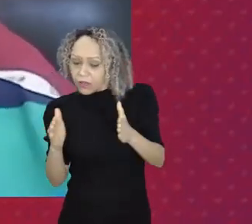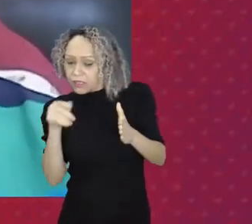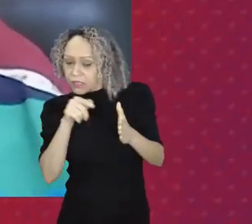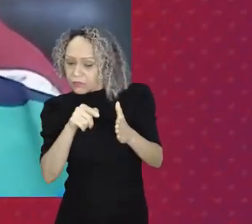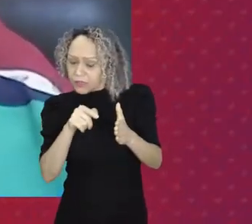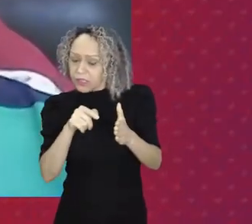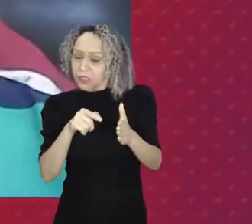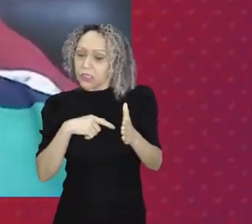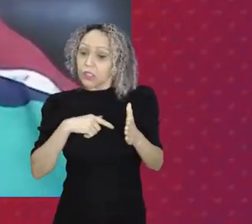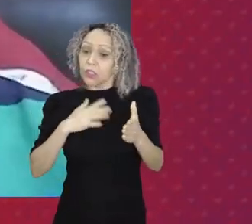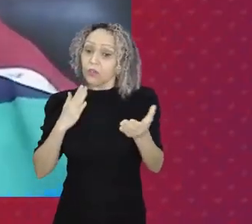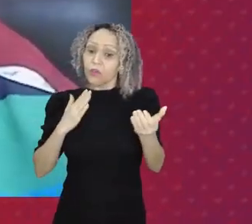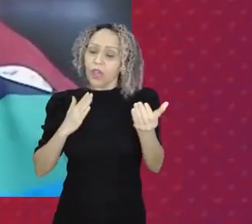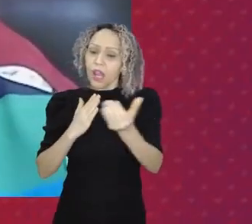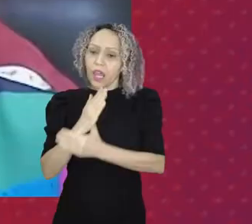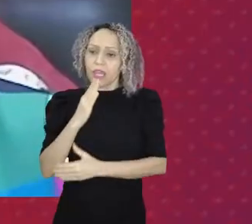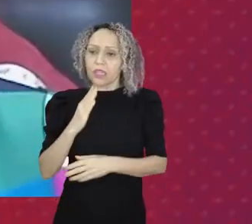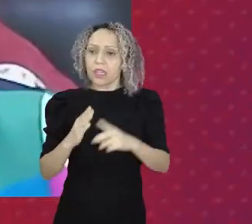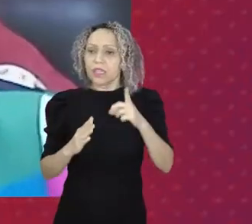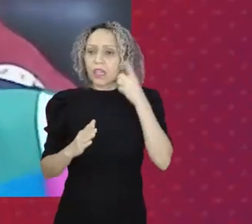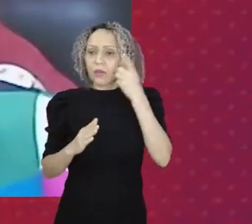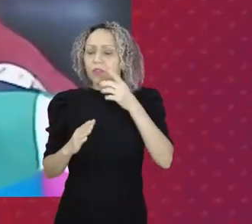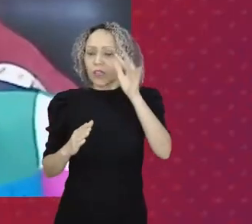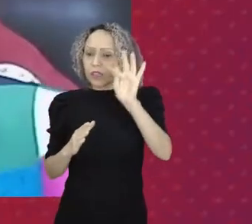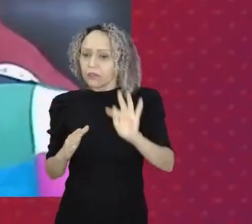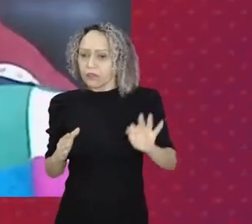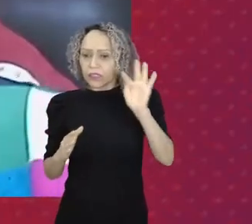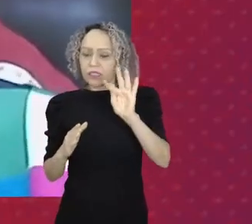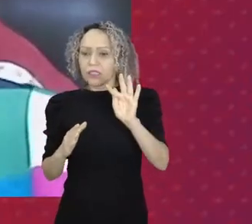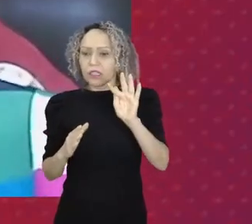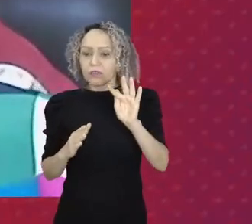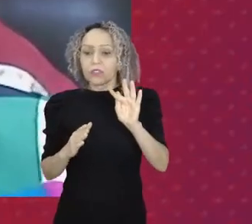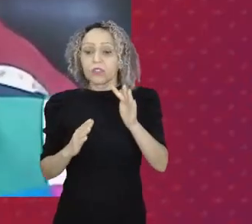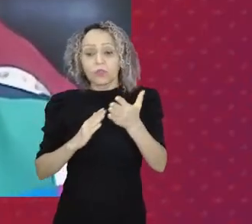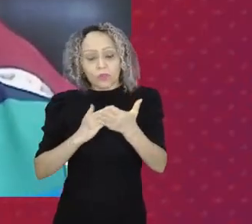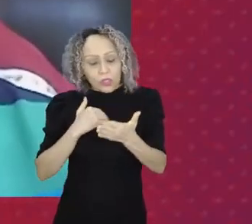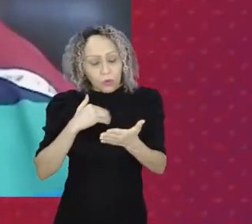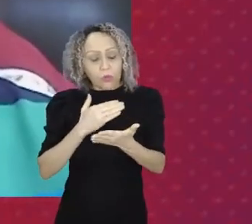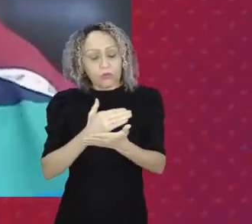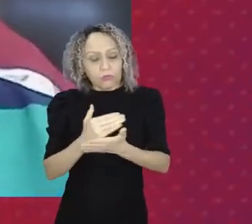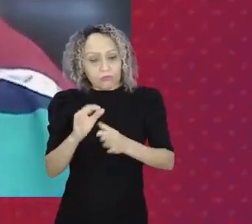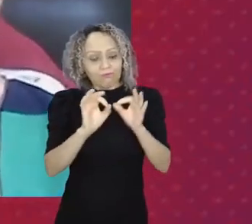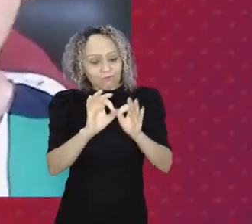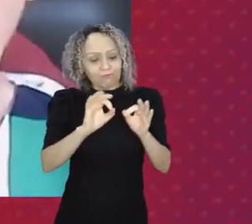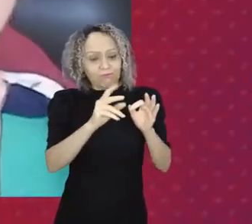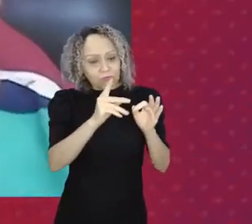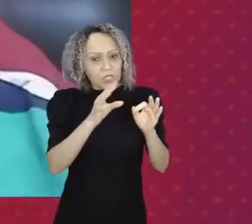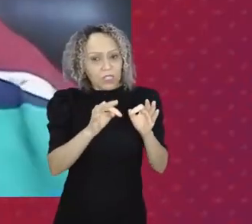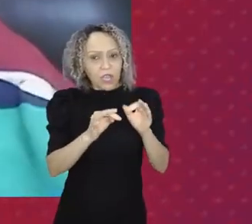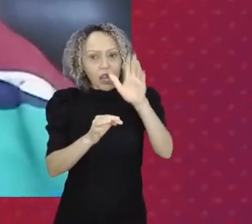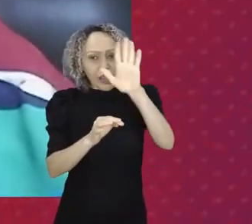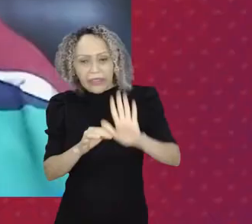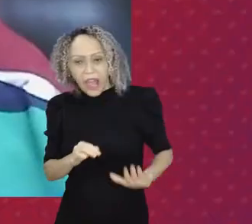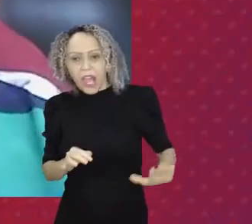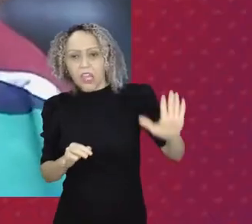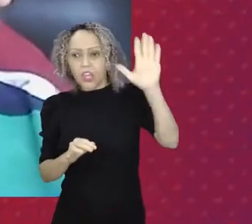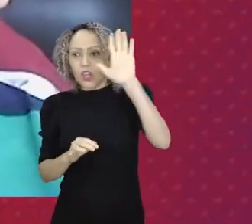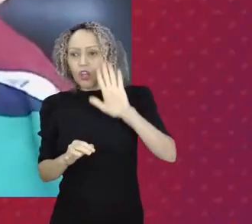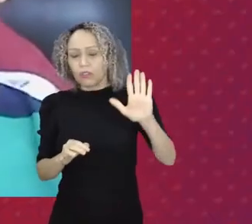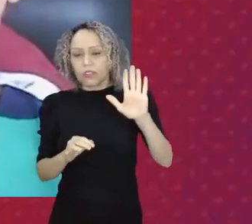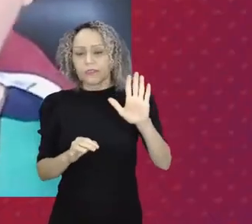federal e continuei organizando o PT nacional. PT nacional era de ir